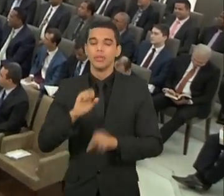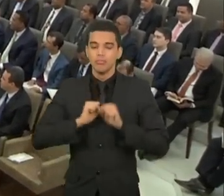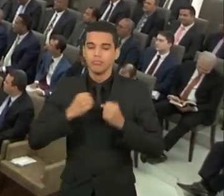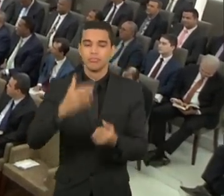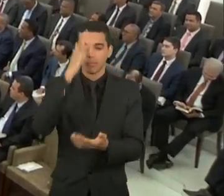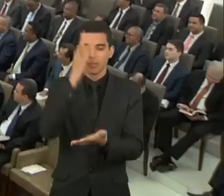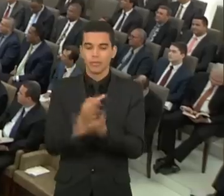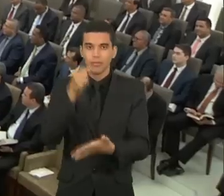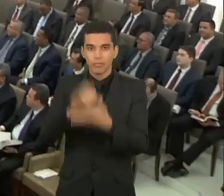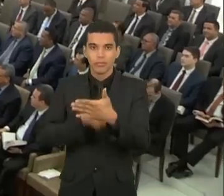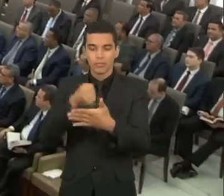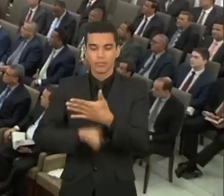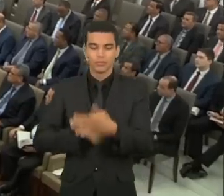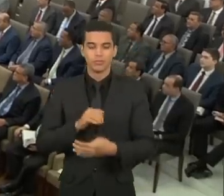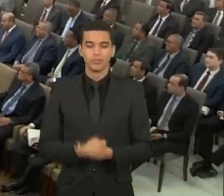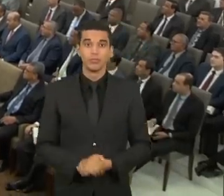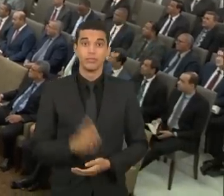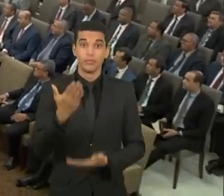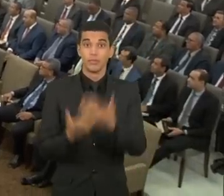Levanta a mão, a catapulta,